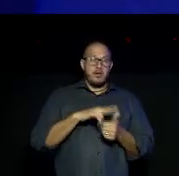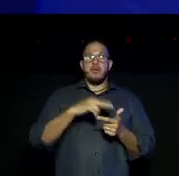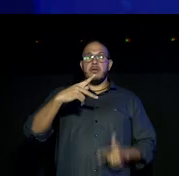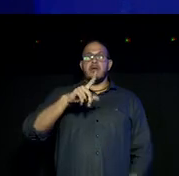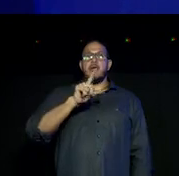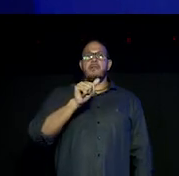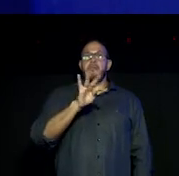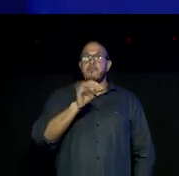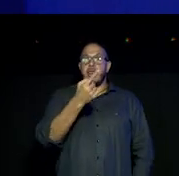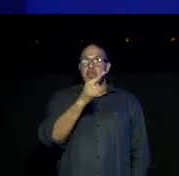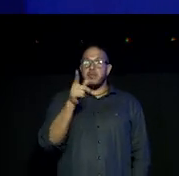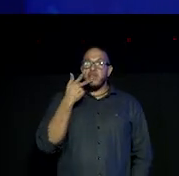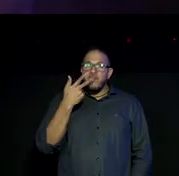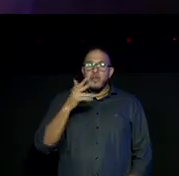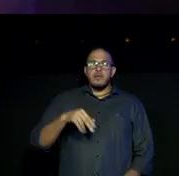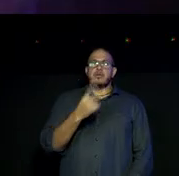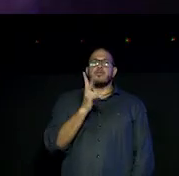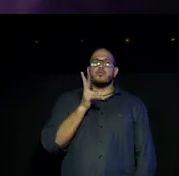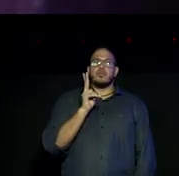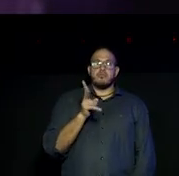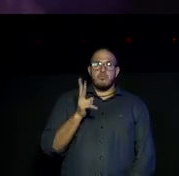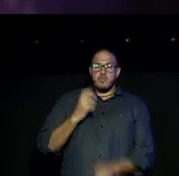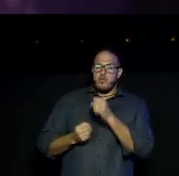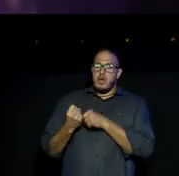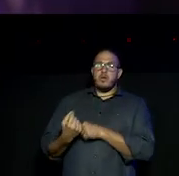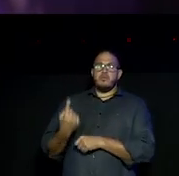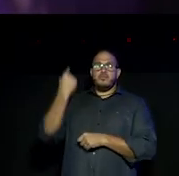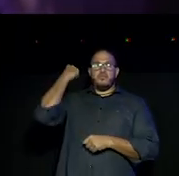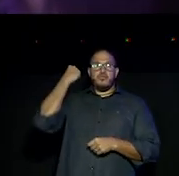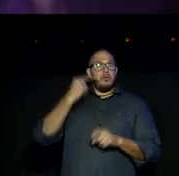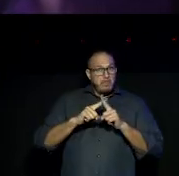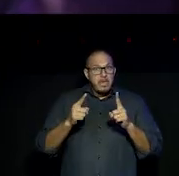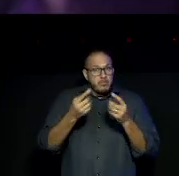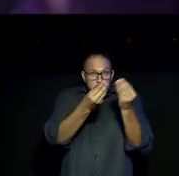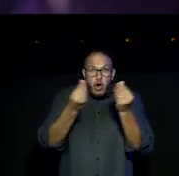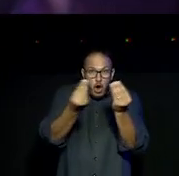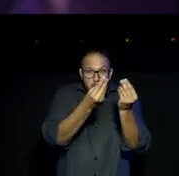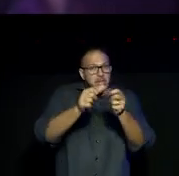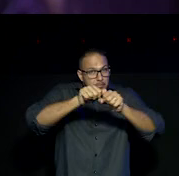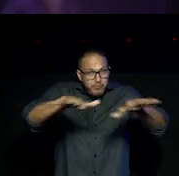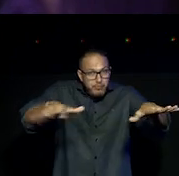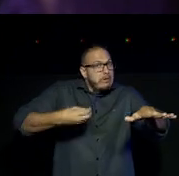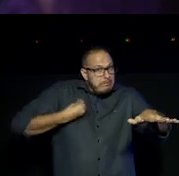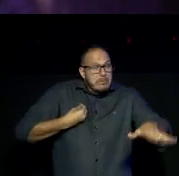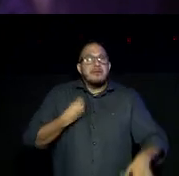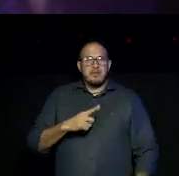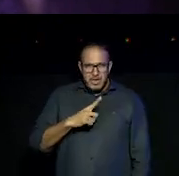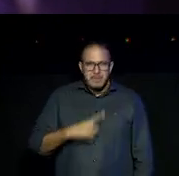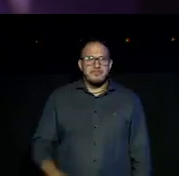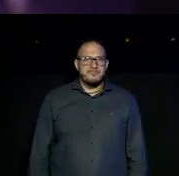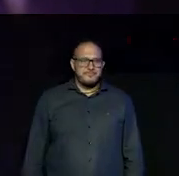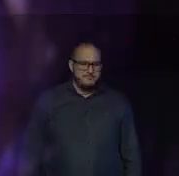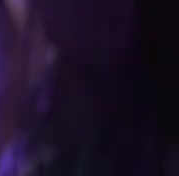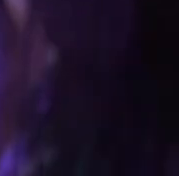A média desse pessoal que eu citei aqui é 2000 anos. E estão vivos, estão aí, tem muita coisa para dizer. Platão, às